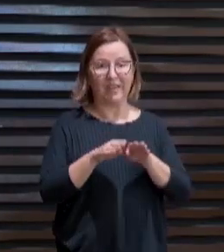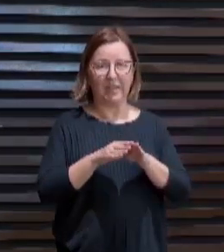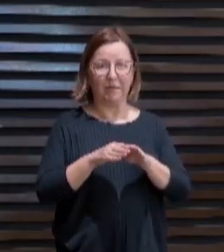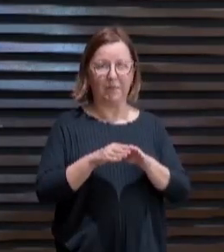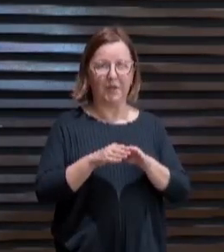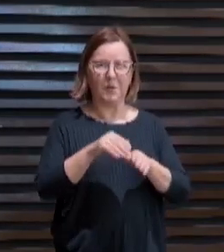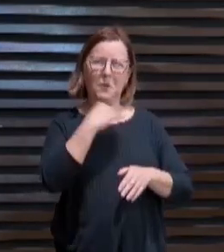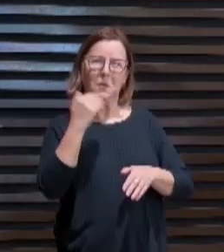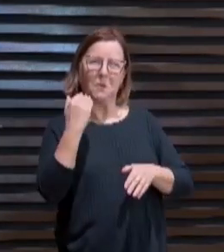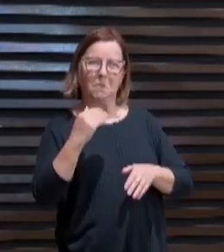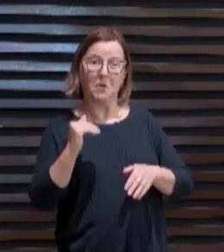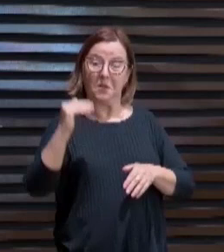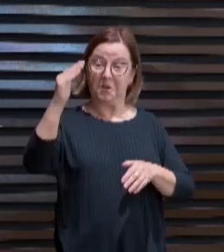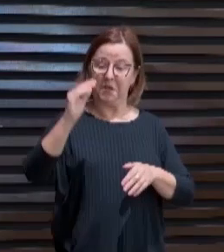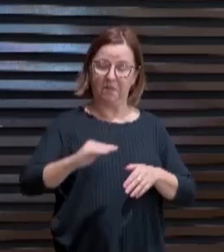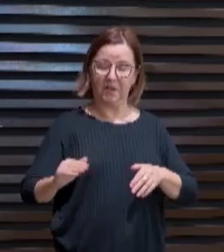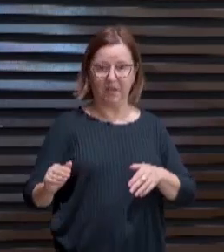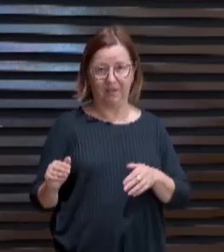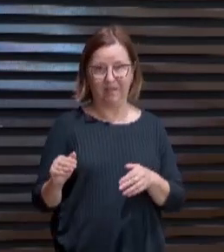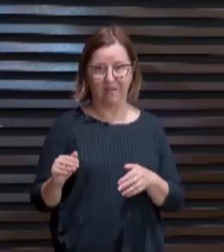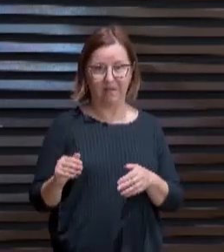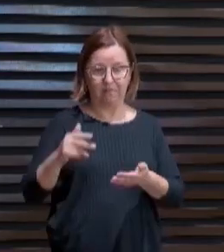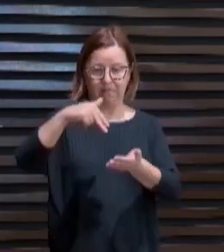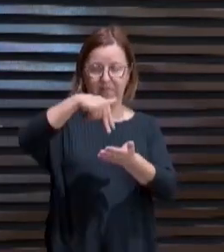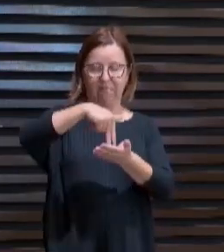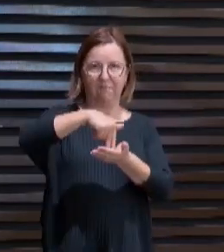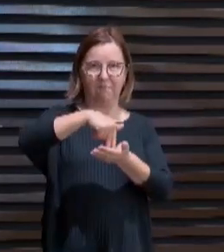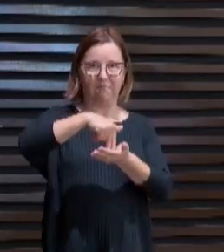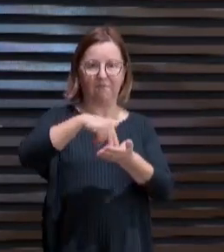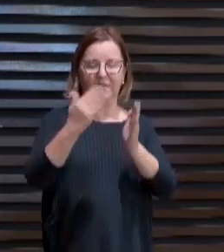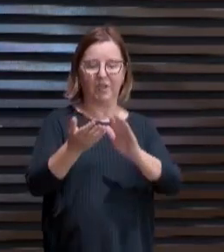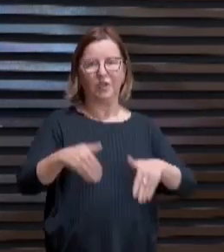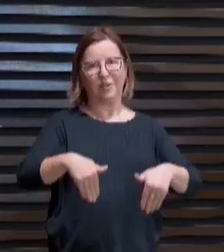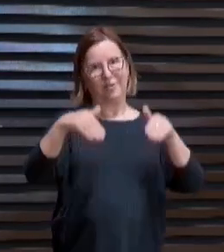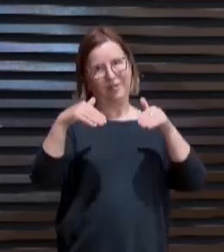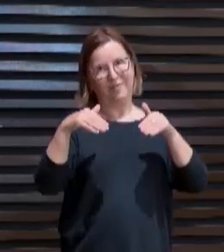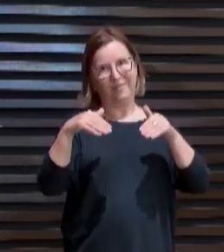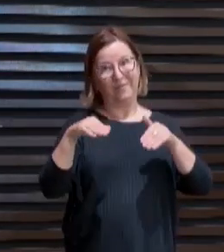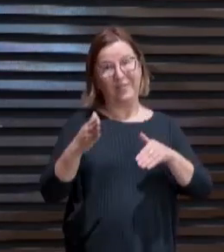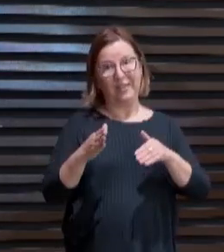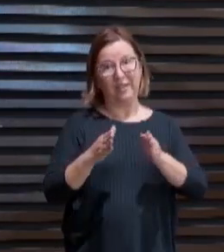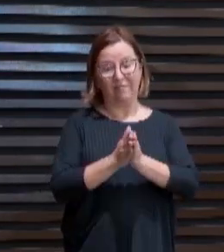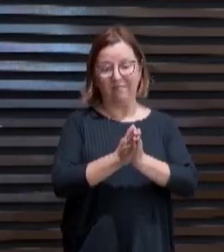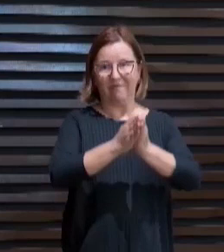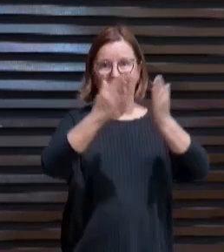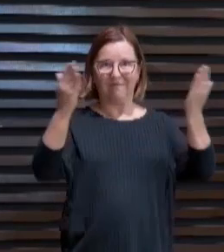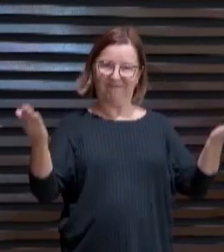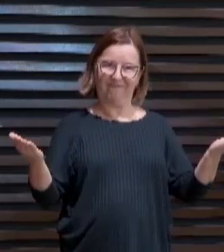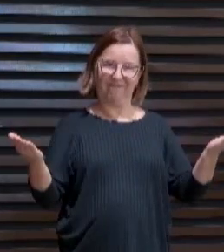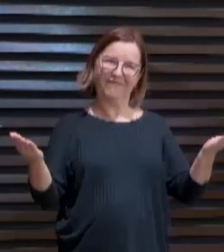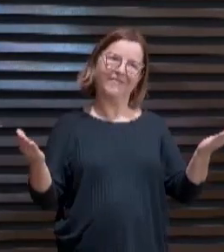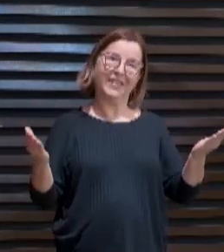e os pequenos, postos em pé diante do trono. Então se abriram livros,